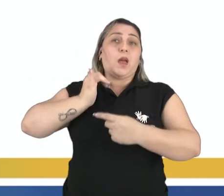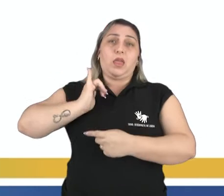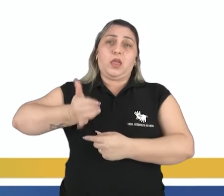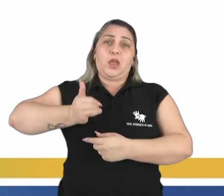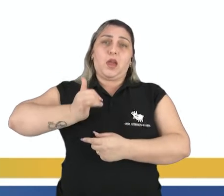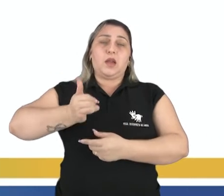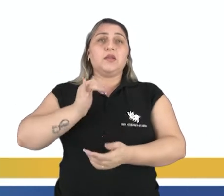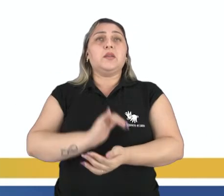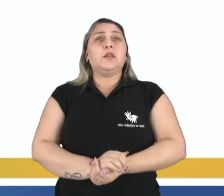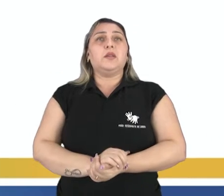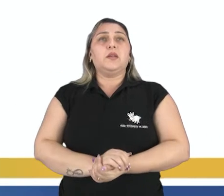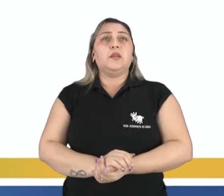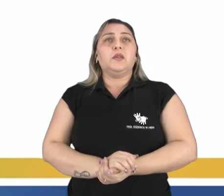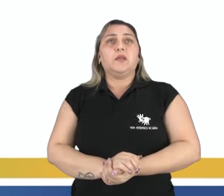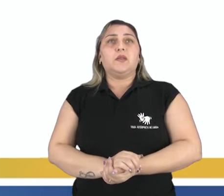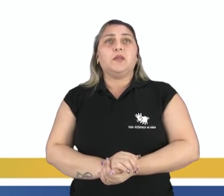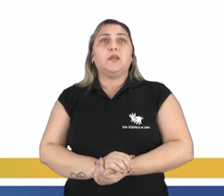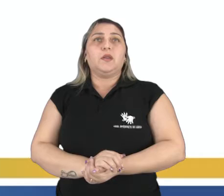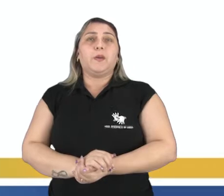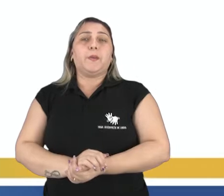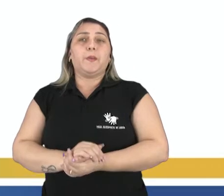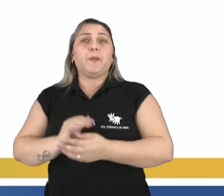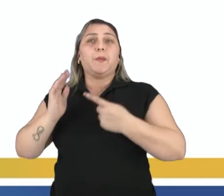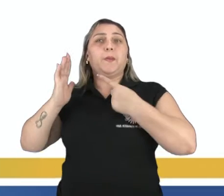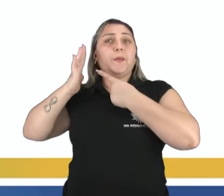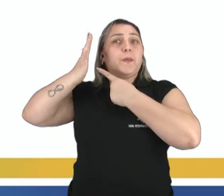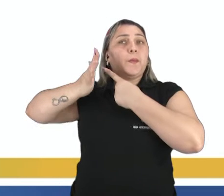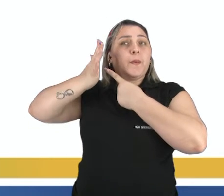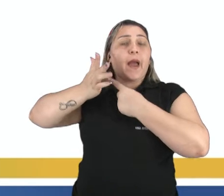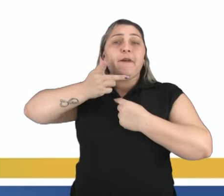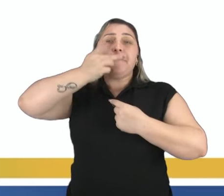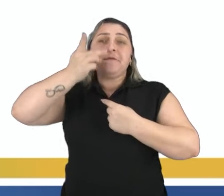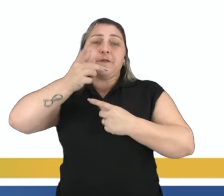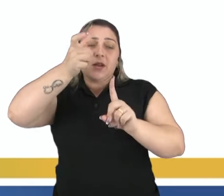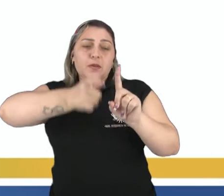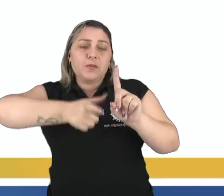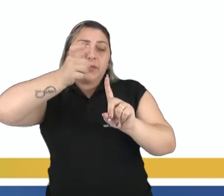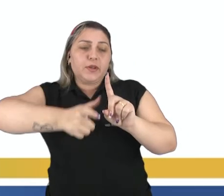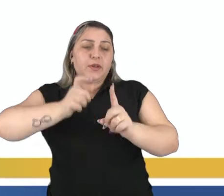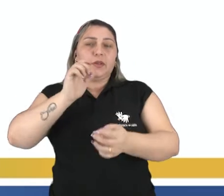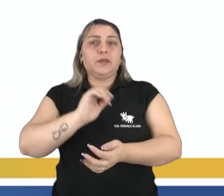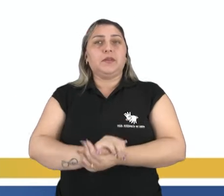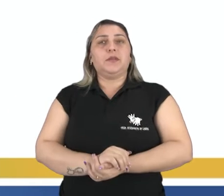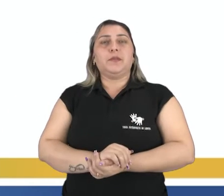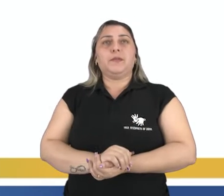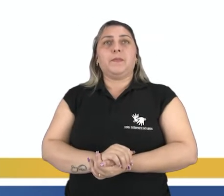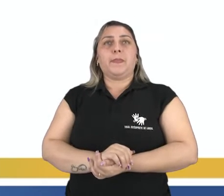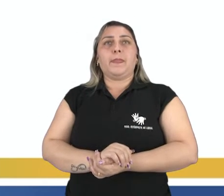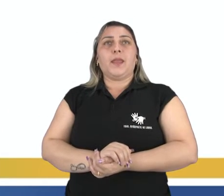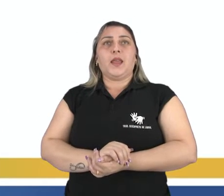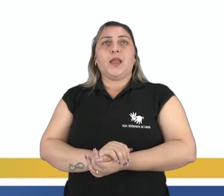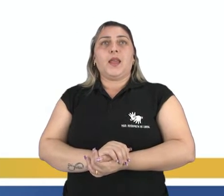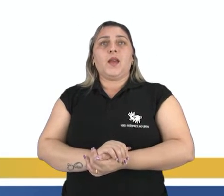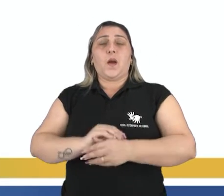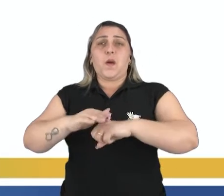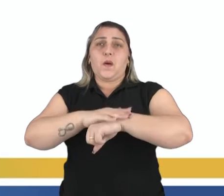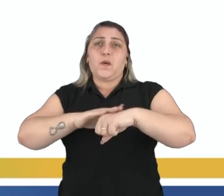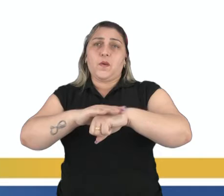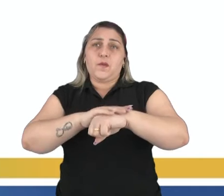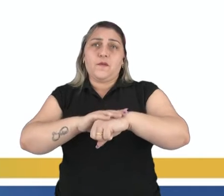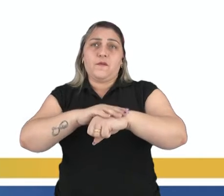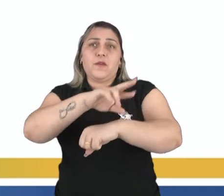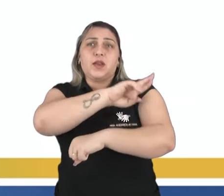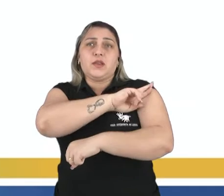tá? Que são que os discursos é a fala do personagem. Nós temos aqui um diálogo representando isso,